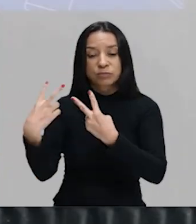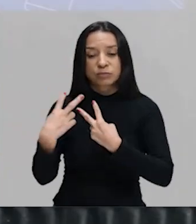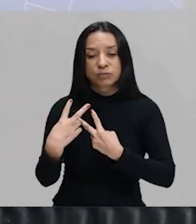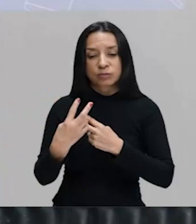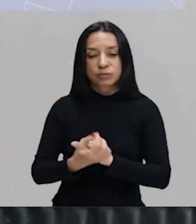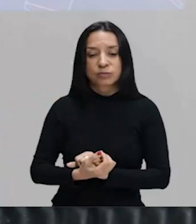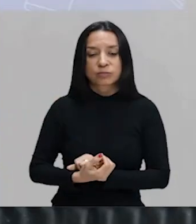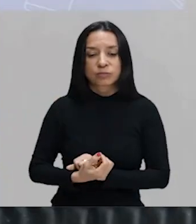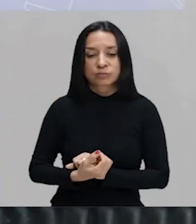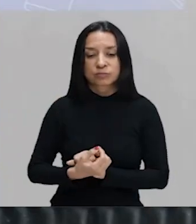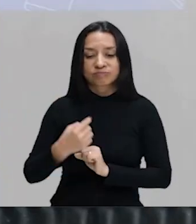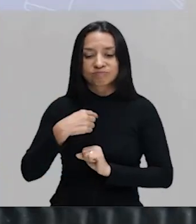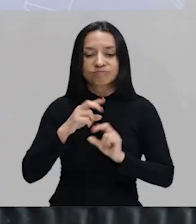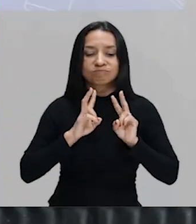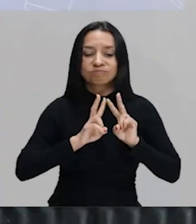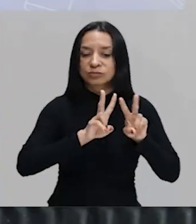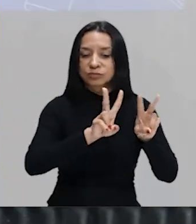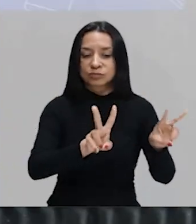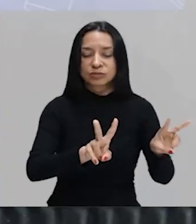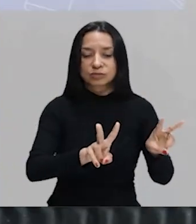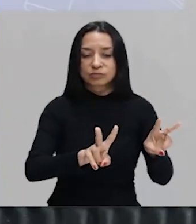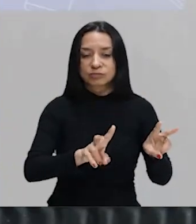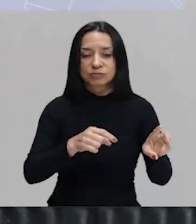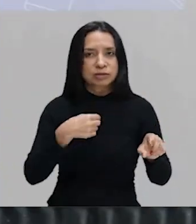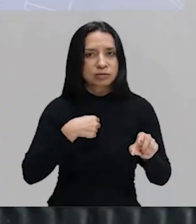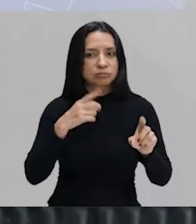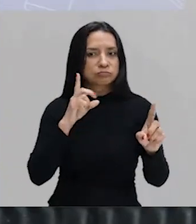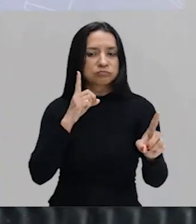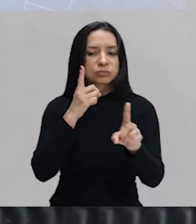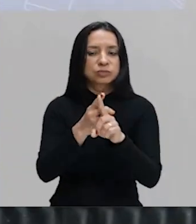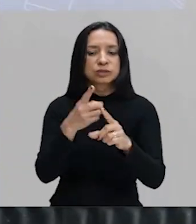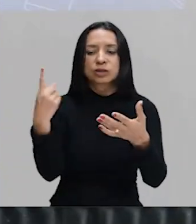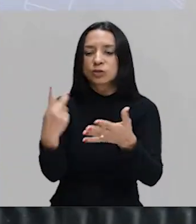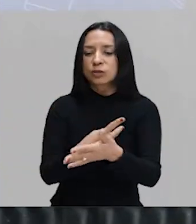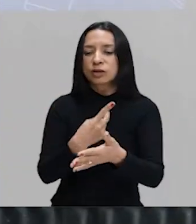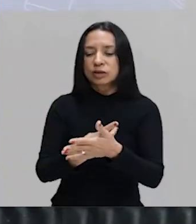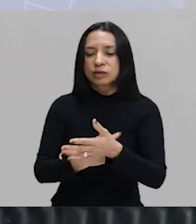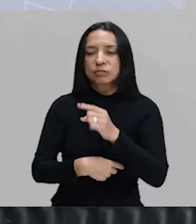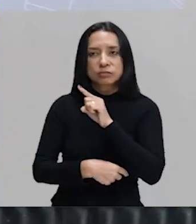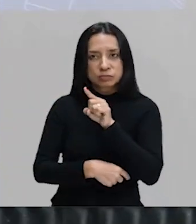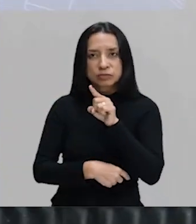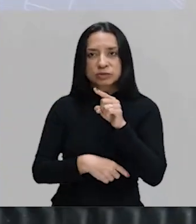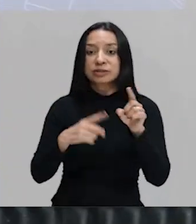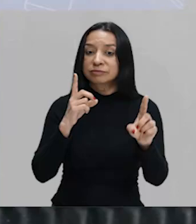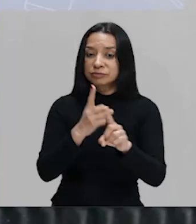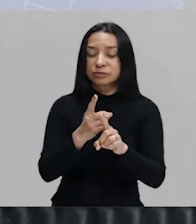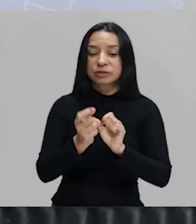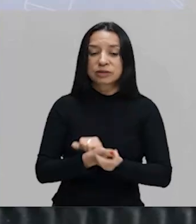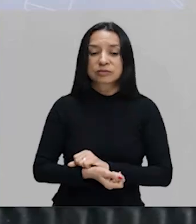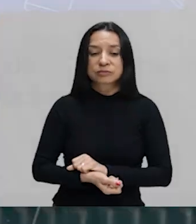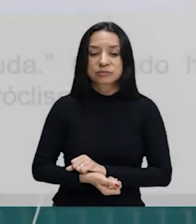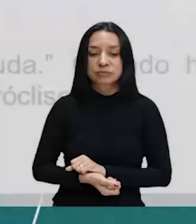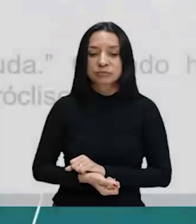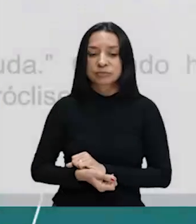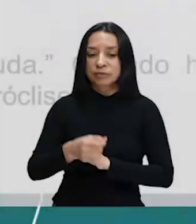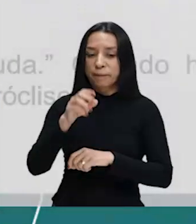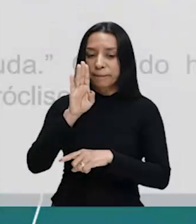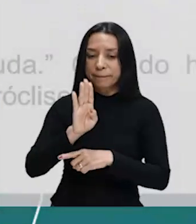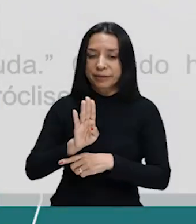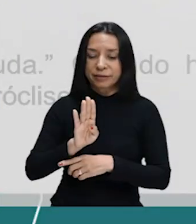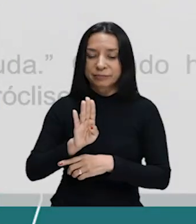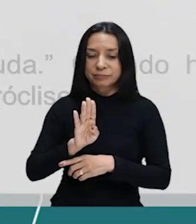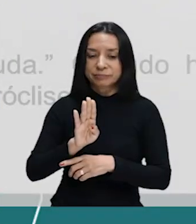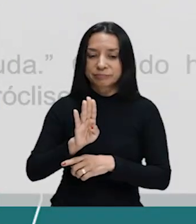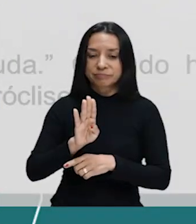não a vi. Eu já achei o erro. Vocês já acharam? Vamos ver se vocês concordam comigo. Quando sentiu-se